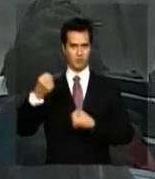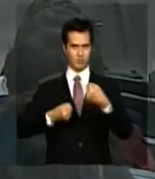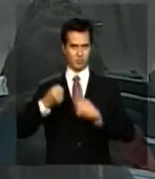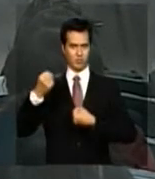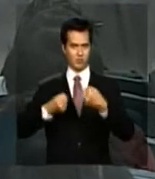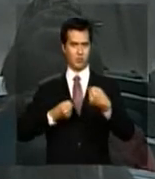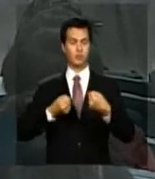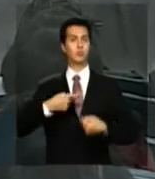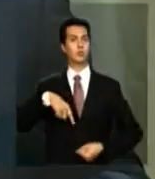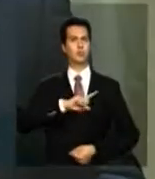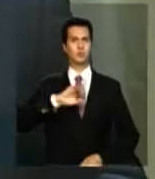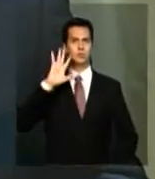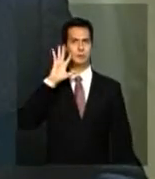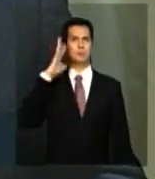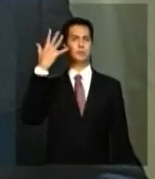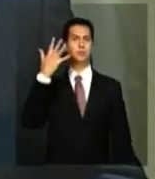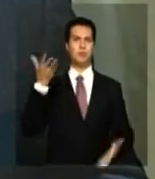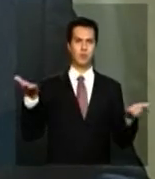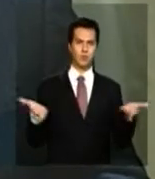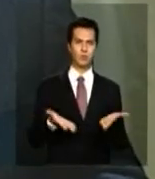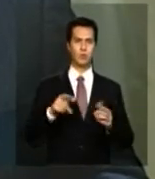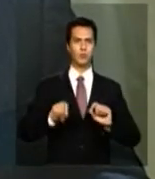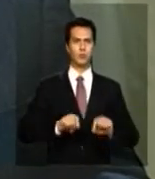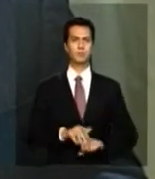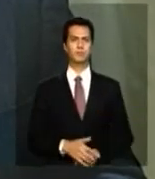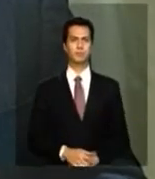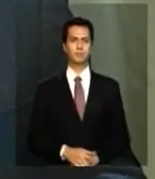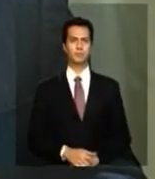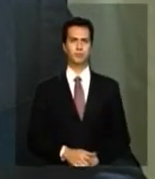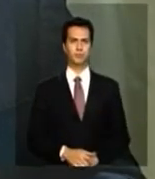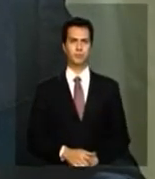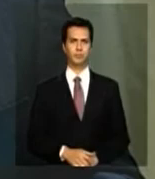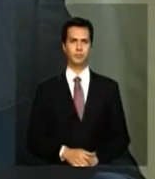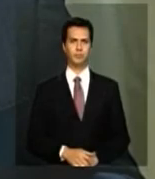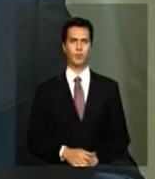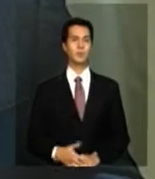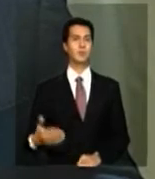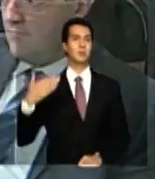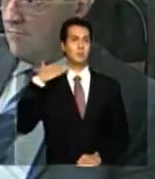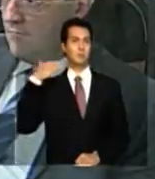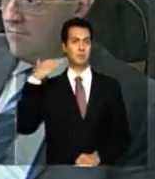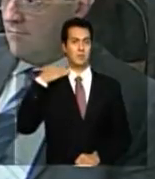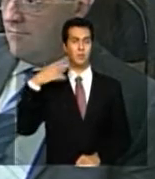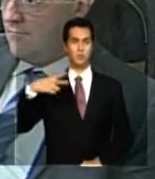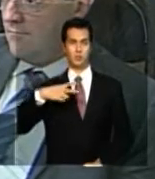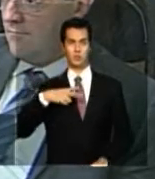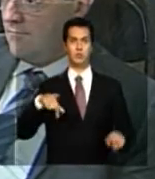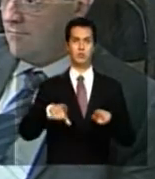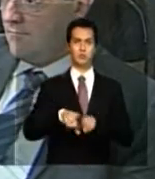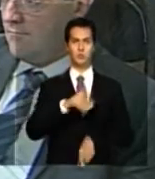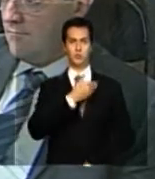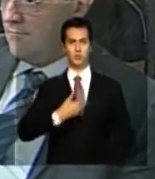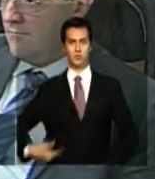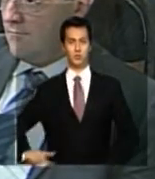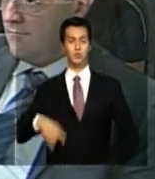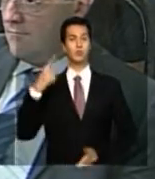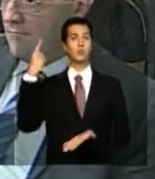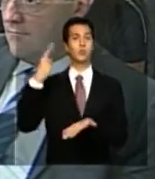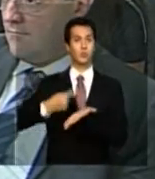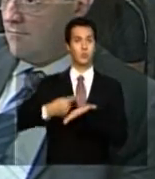seguintes medidas financeiras o setor bancário os bancos privados e públicos se